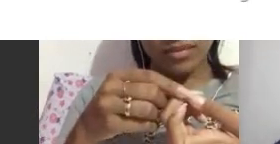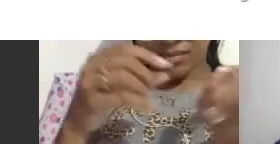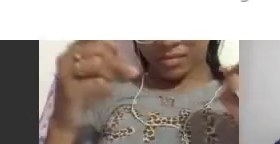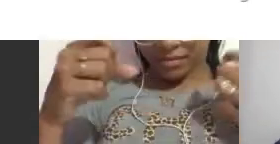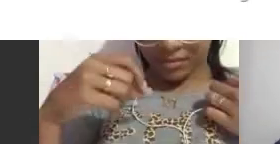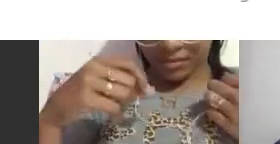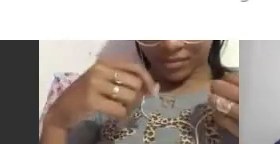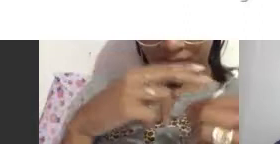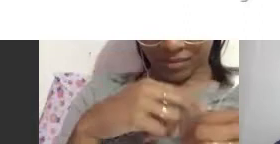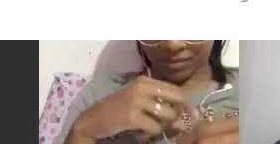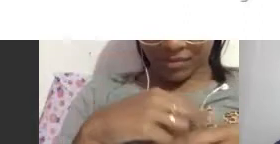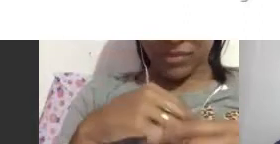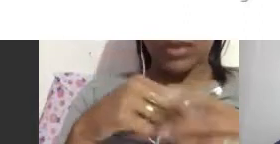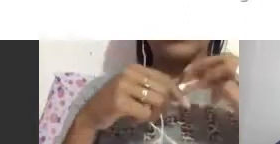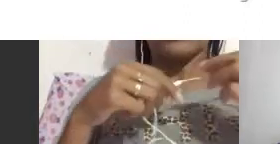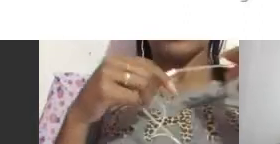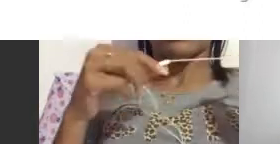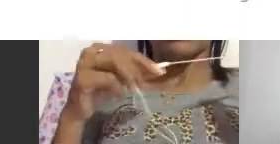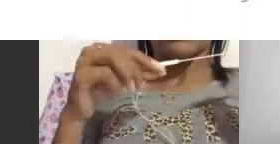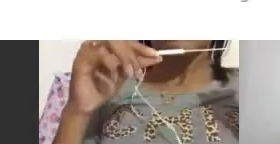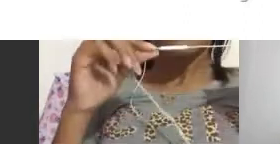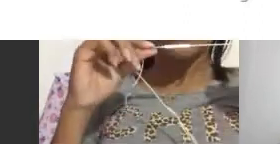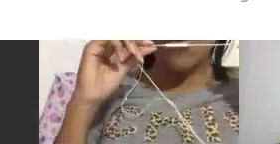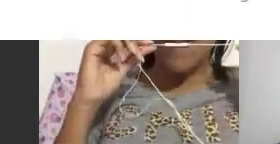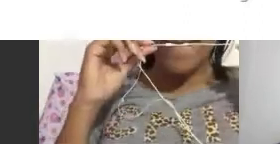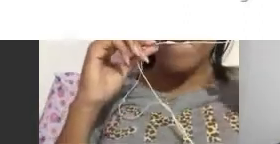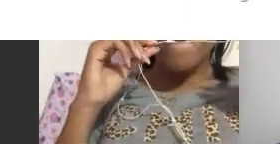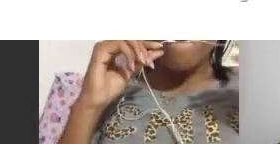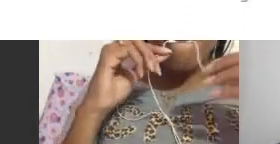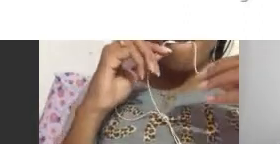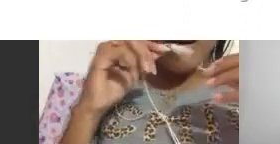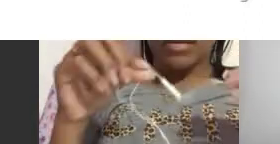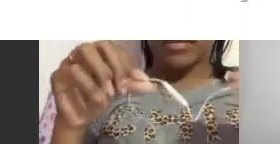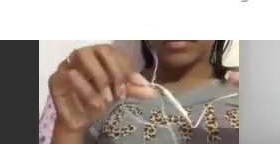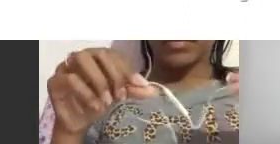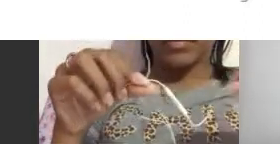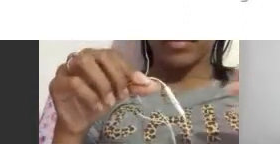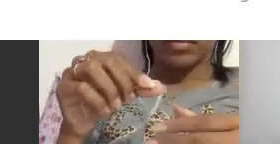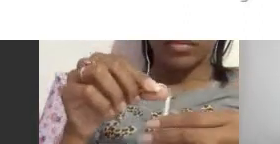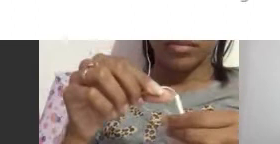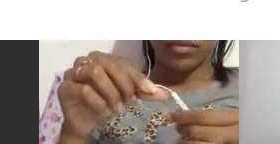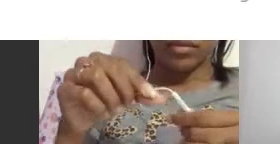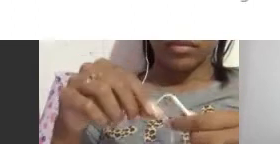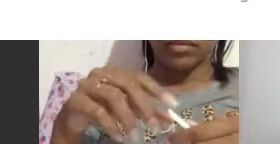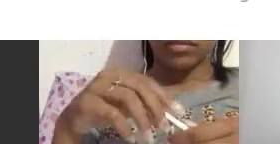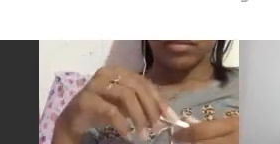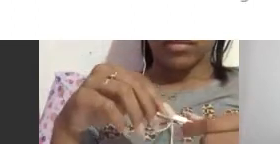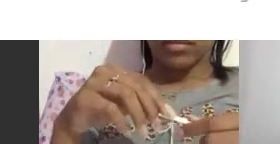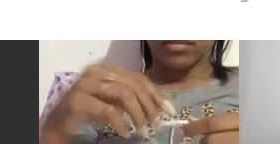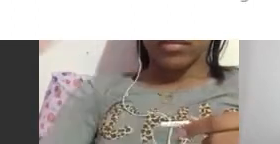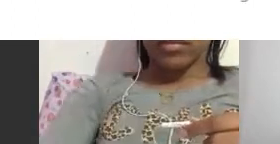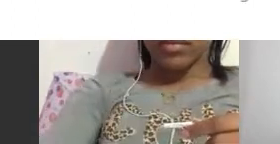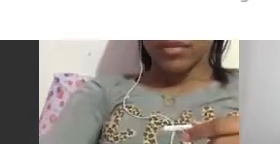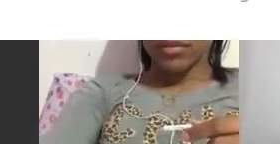essa primeira compressa. Se o local estiver sangrando muito, o que eu tenho que fazer? Eu